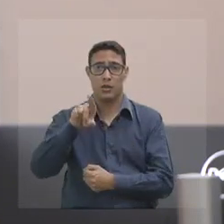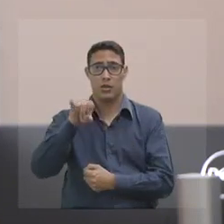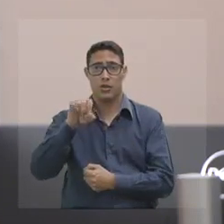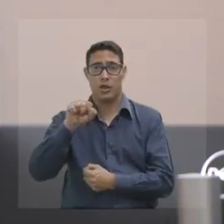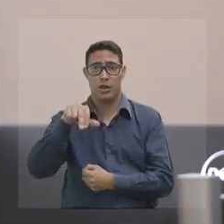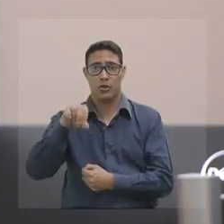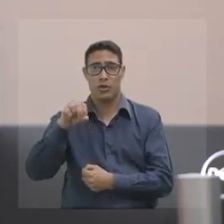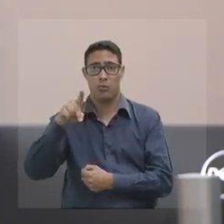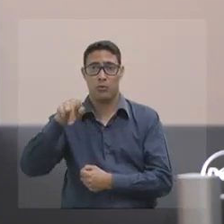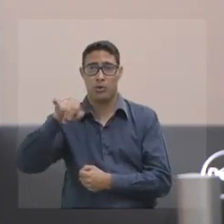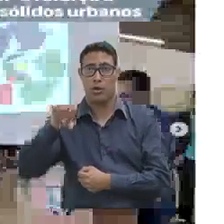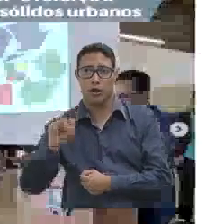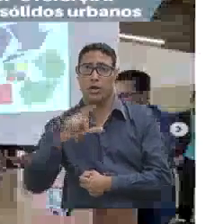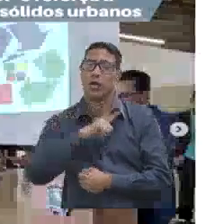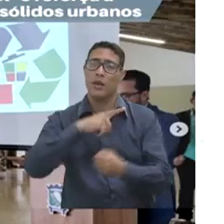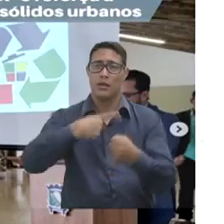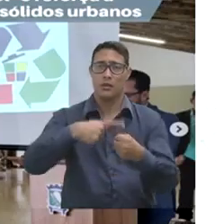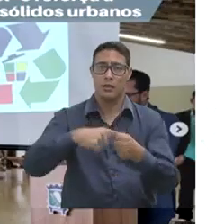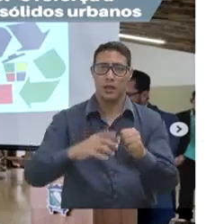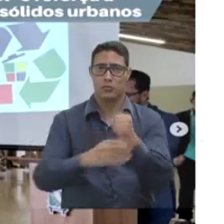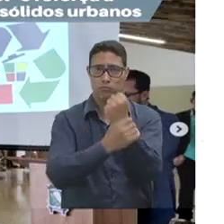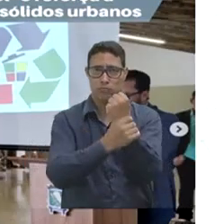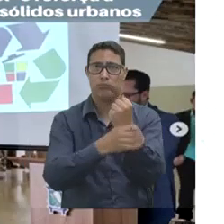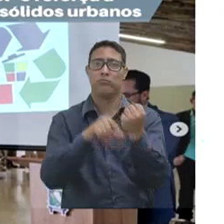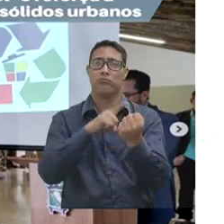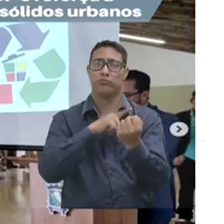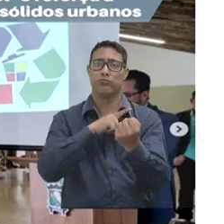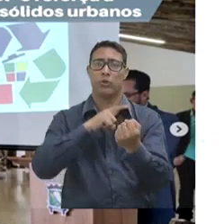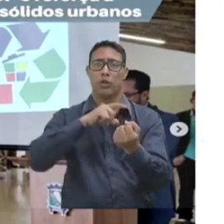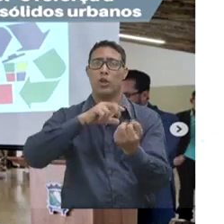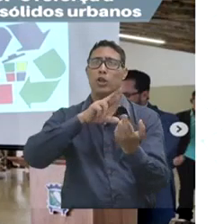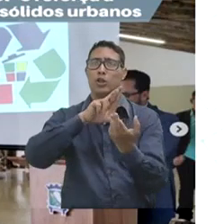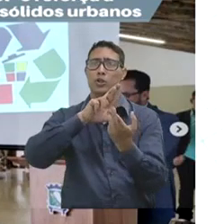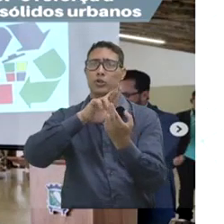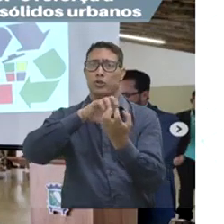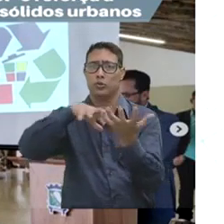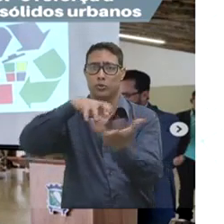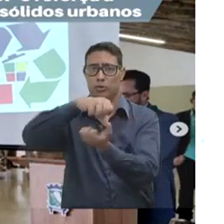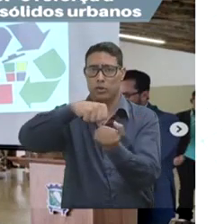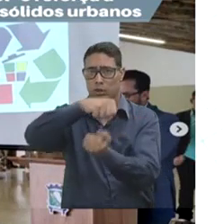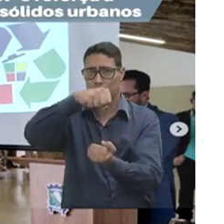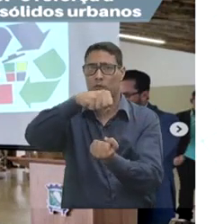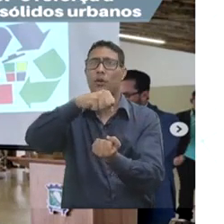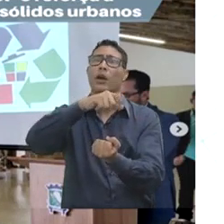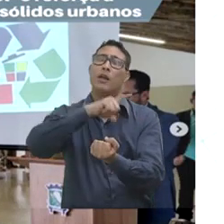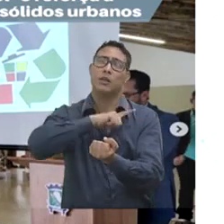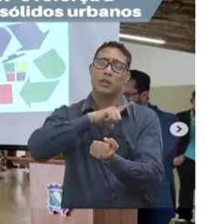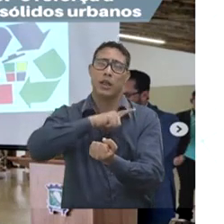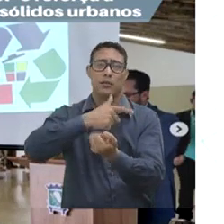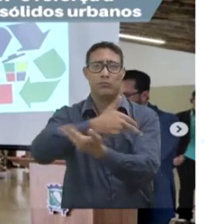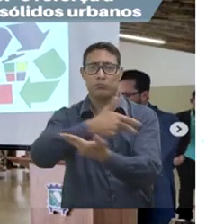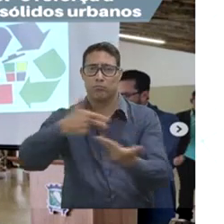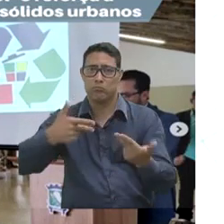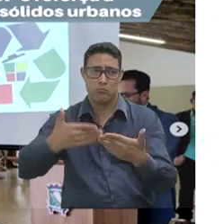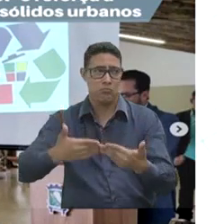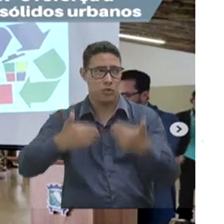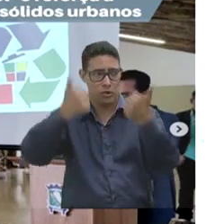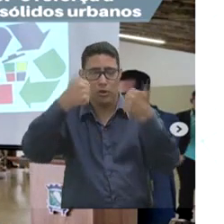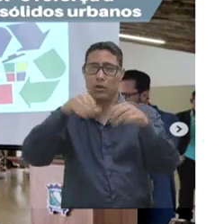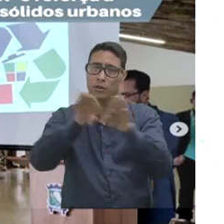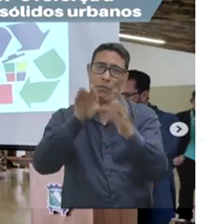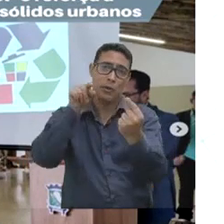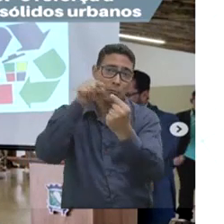trabalhado com os municípios para que a gente tenha um olhar de gestão ambiental mais Ampla né e não apenas no licenciamento